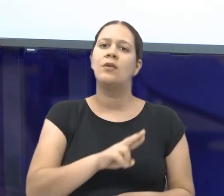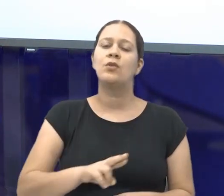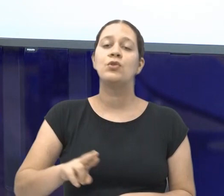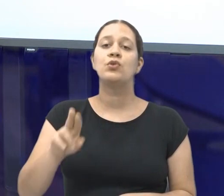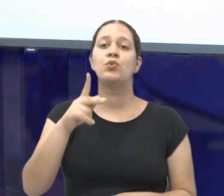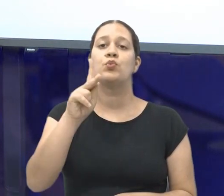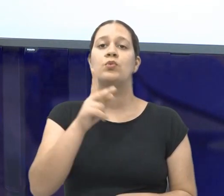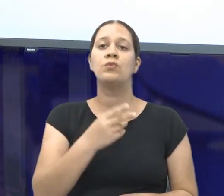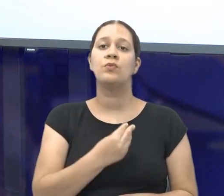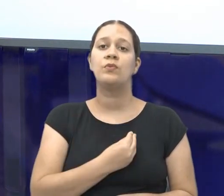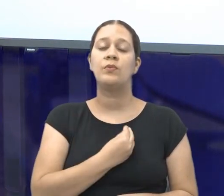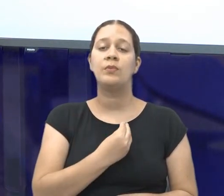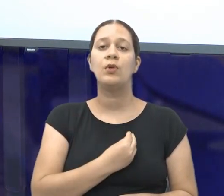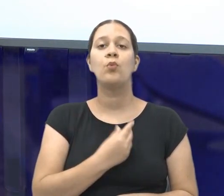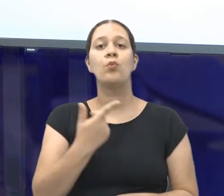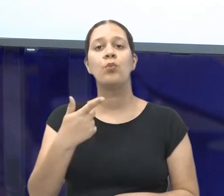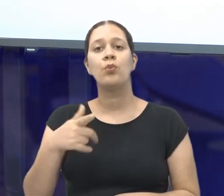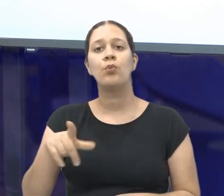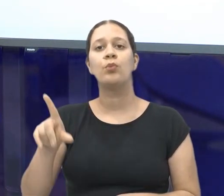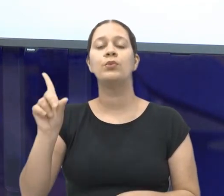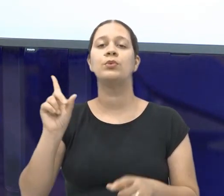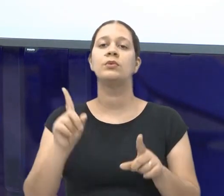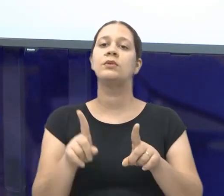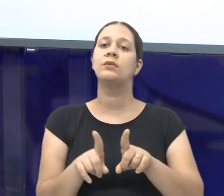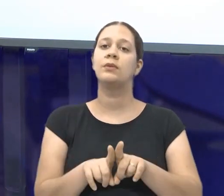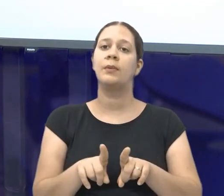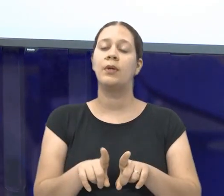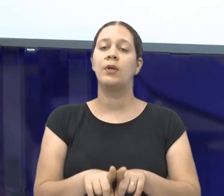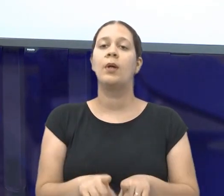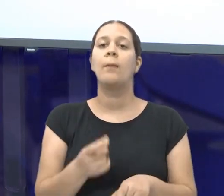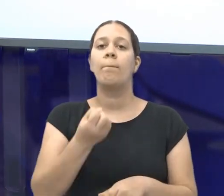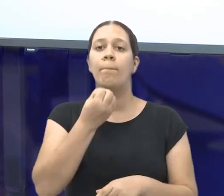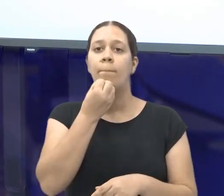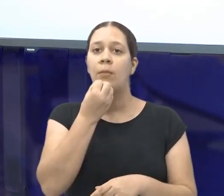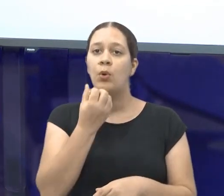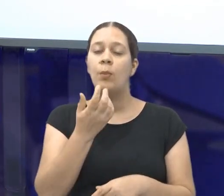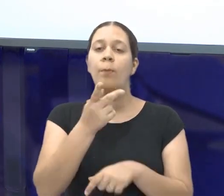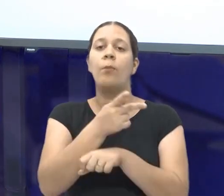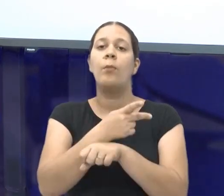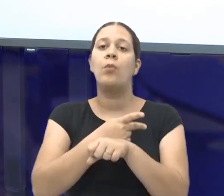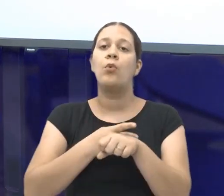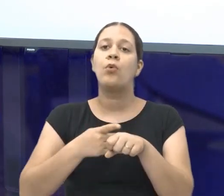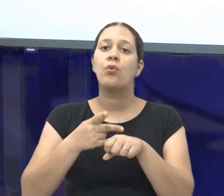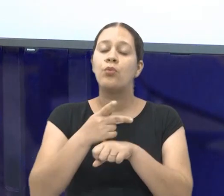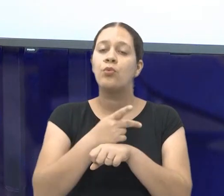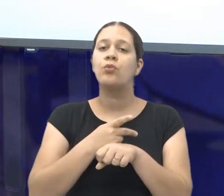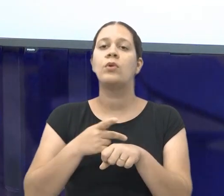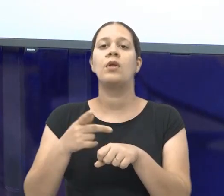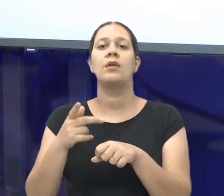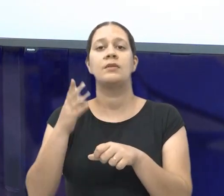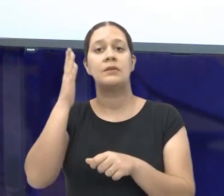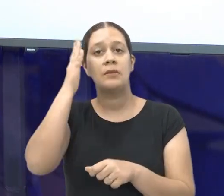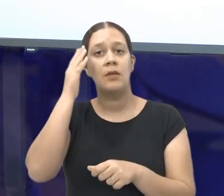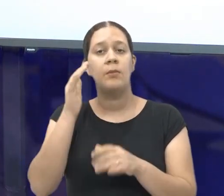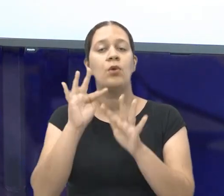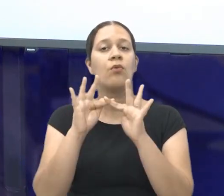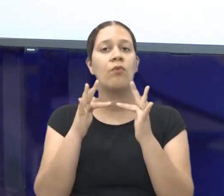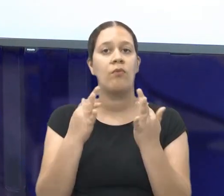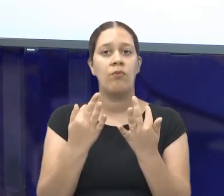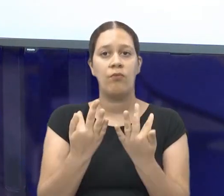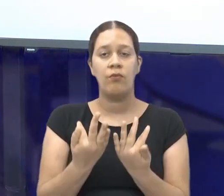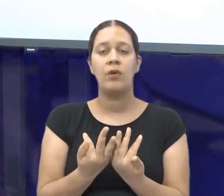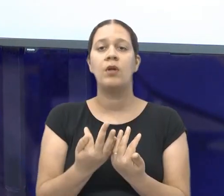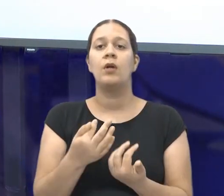vida. Mas existem outros também, não é? Por isso que é bom procurar saber com a família. É importante fazer